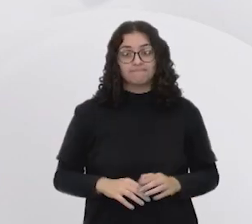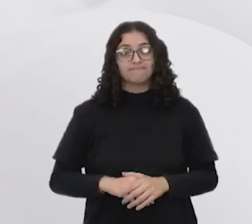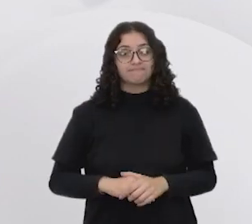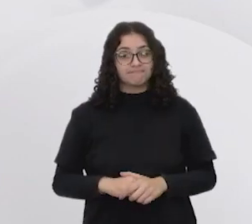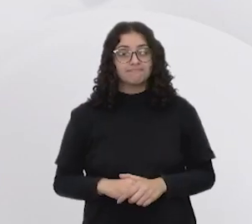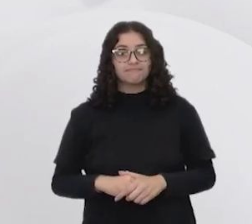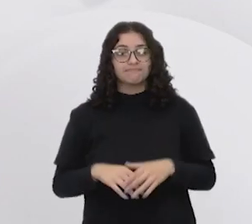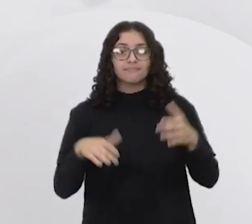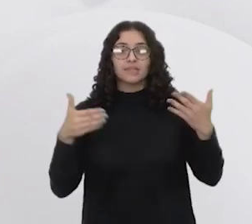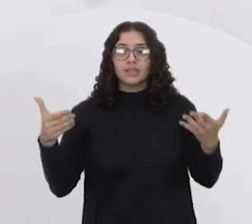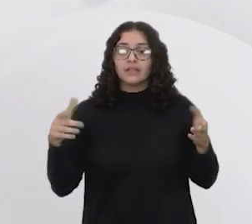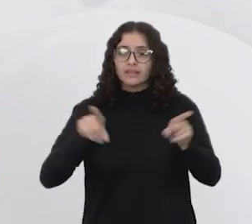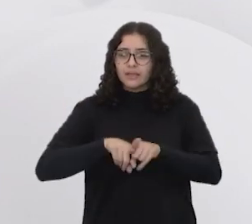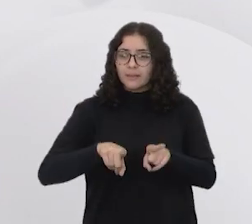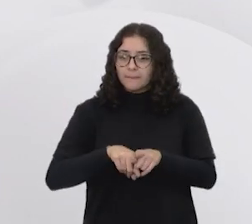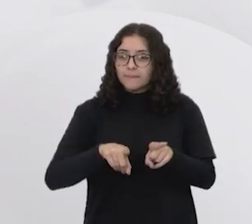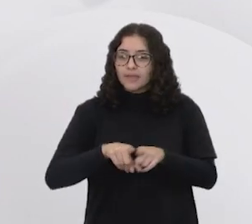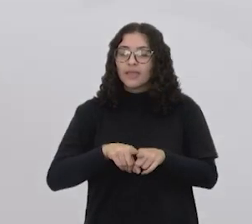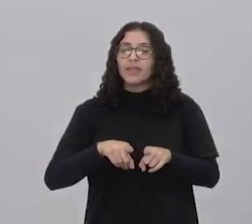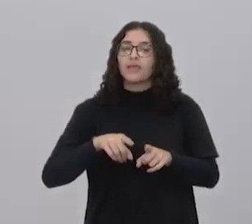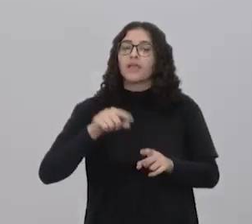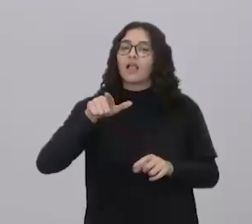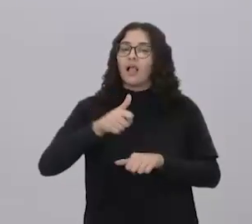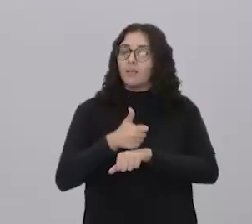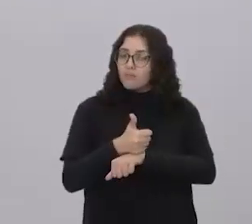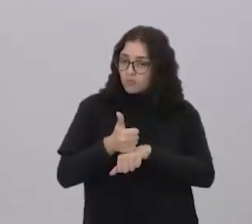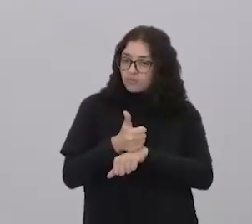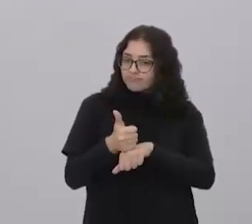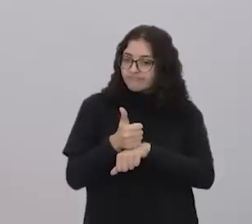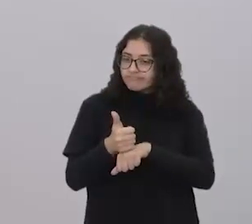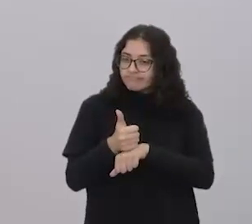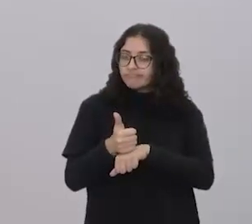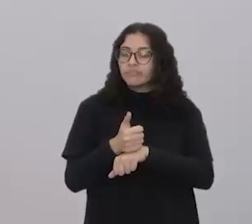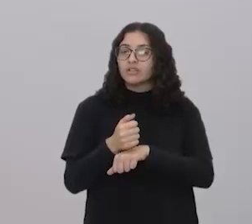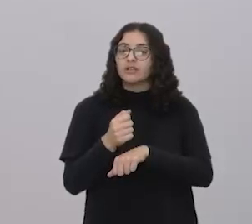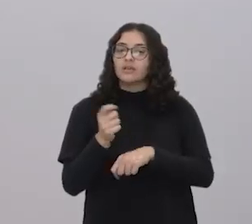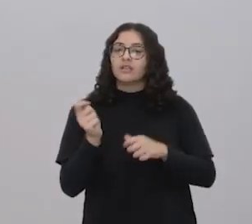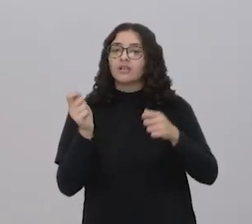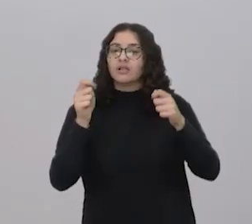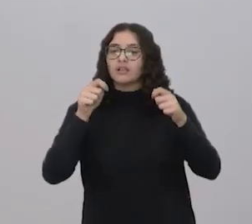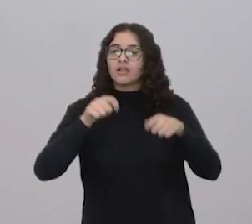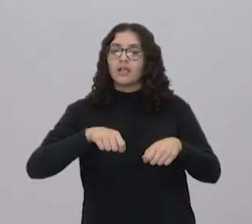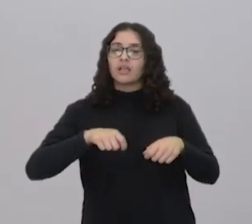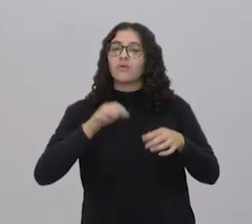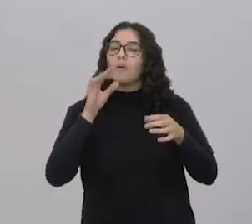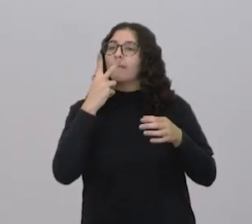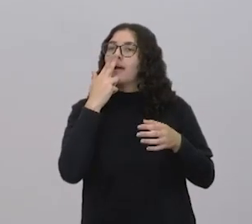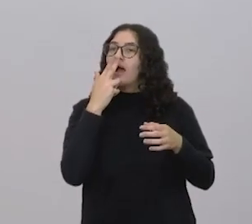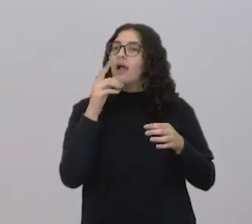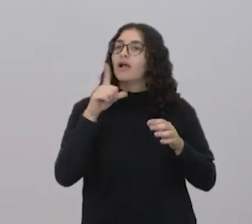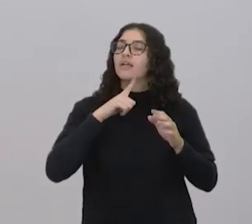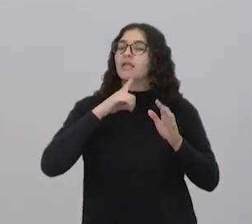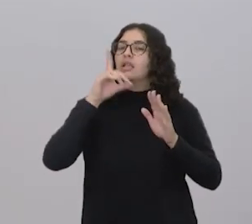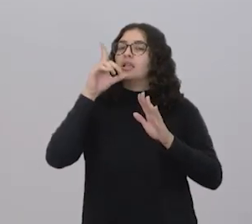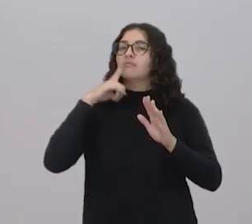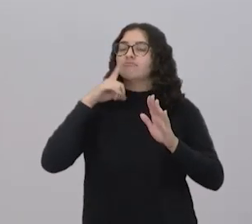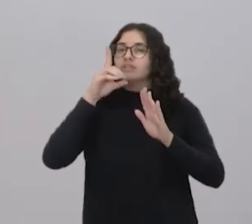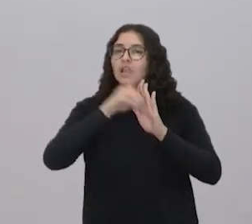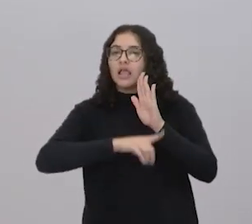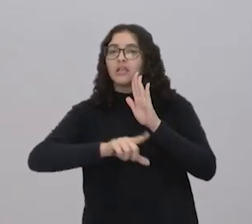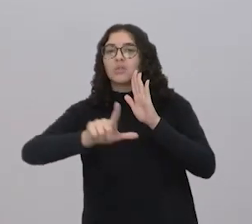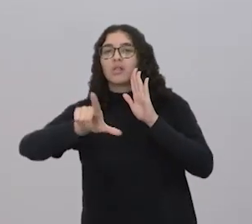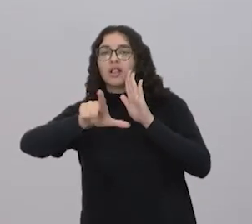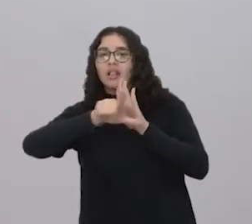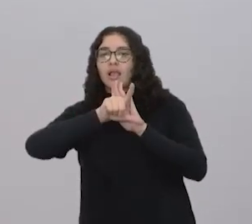acabe fazendo com que a sua profissão tenha um maior nível de regulamentação, de diretrizes,